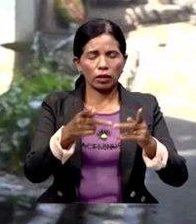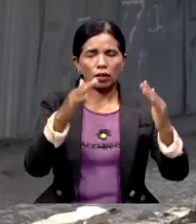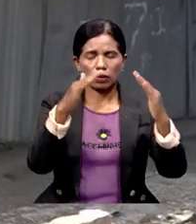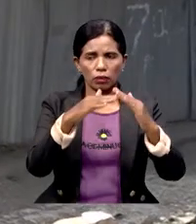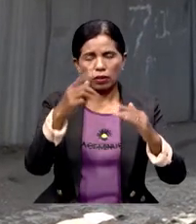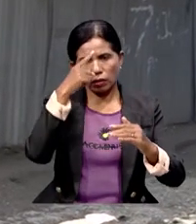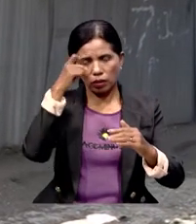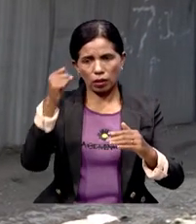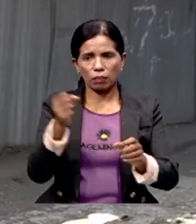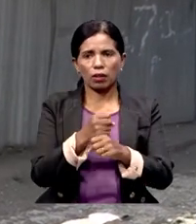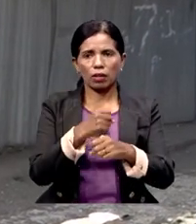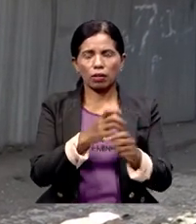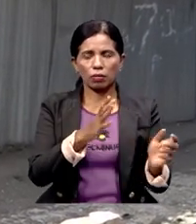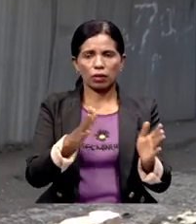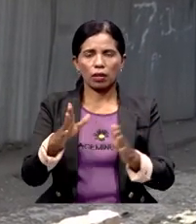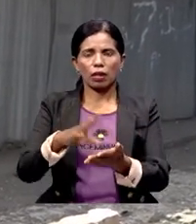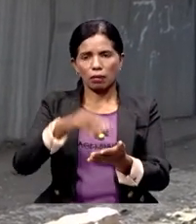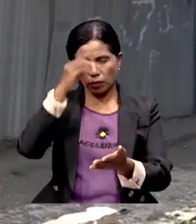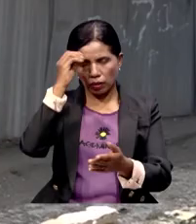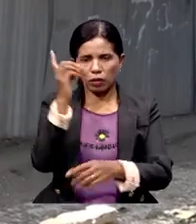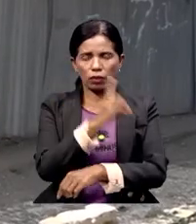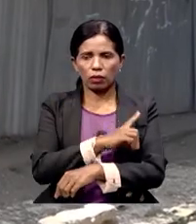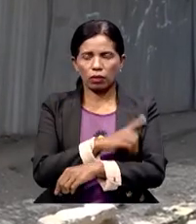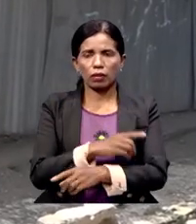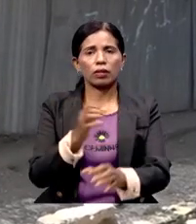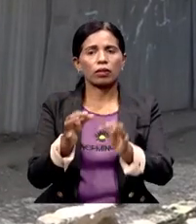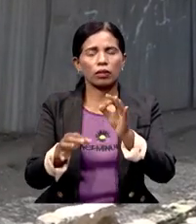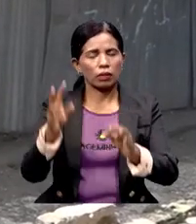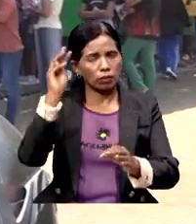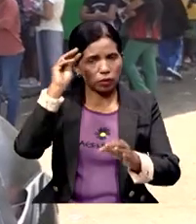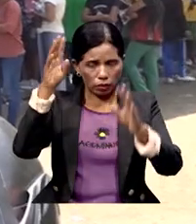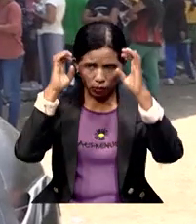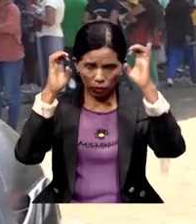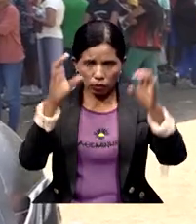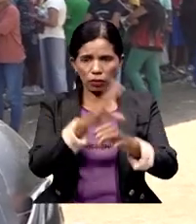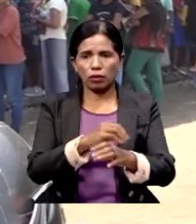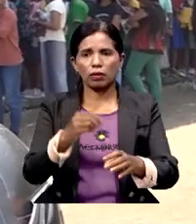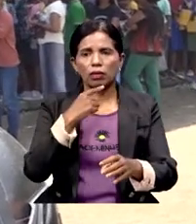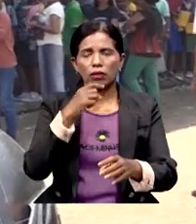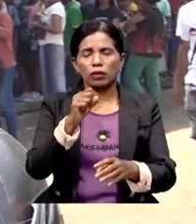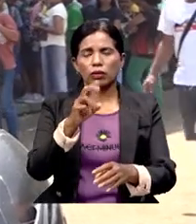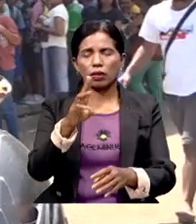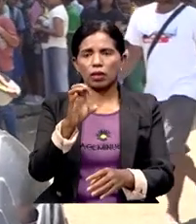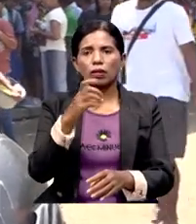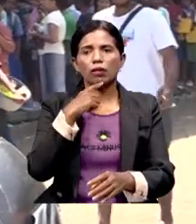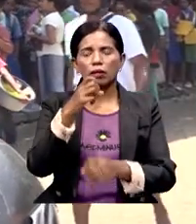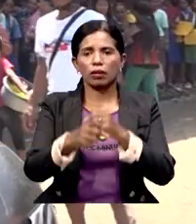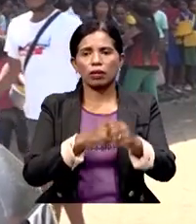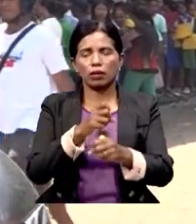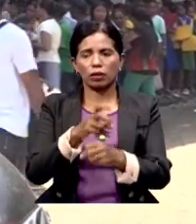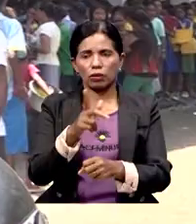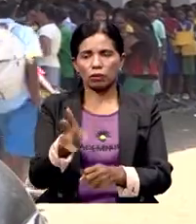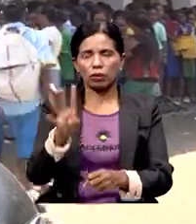tamo perturba processo aprendizagem loron. Mas que no ne ministra da Educação Dulce de Jesus Soares declara tina rinrua rua